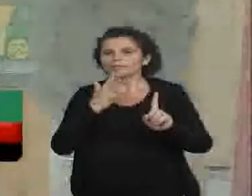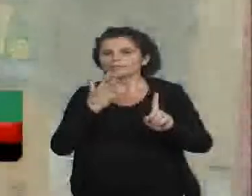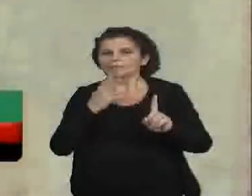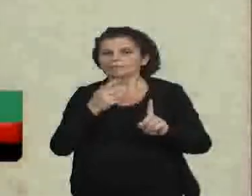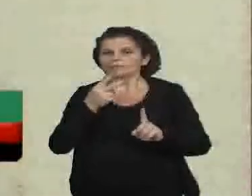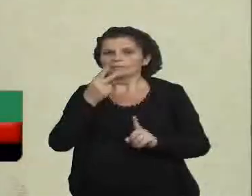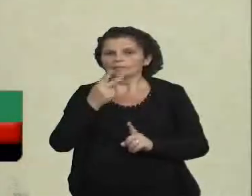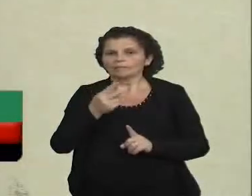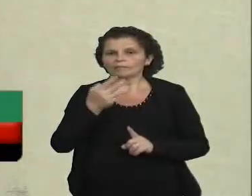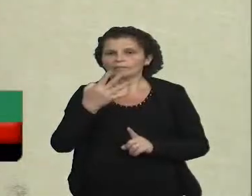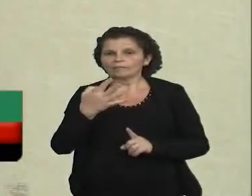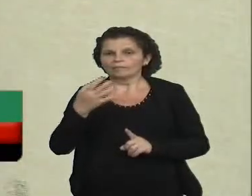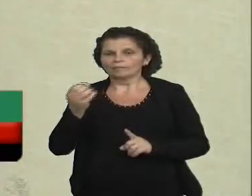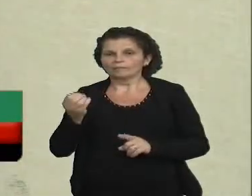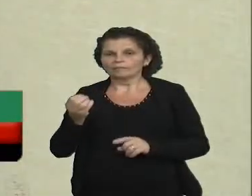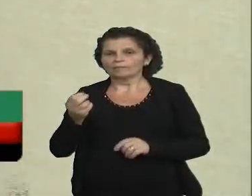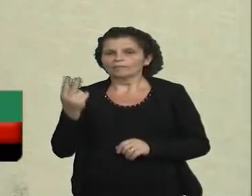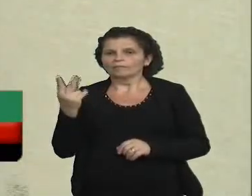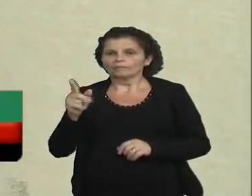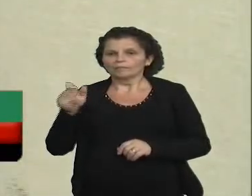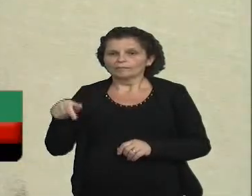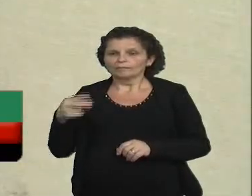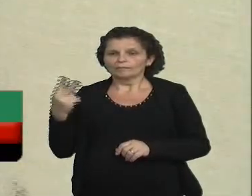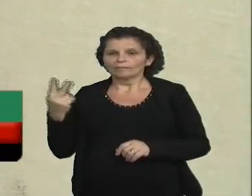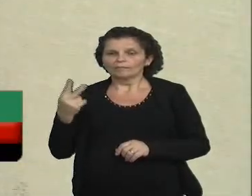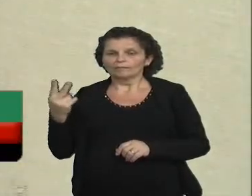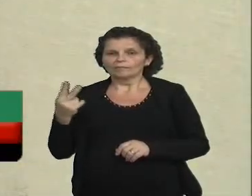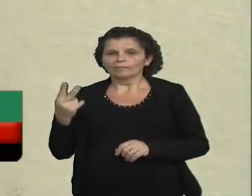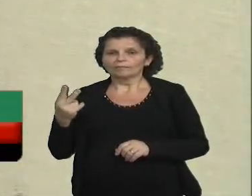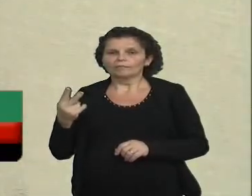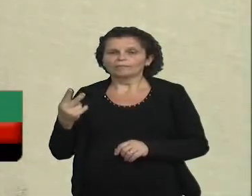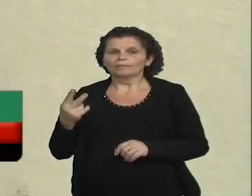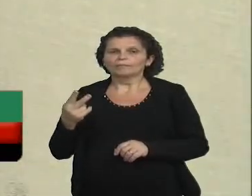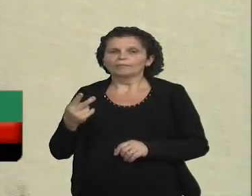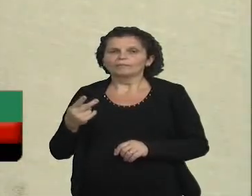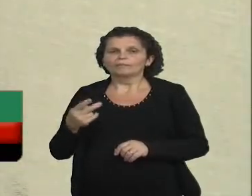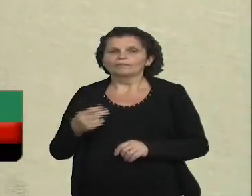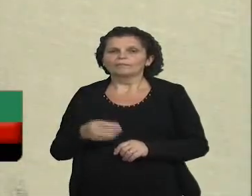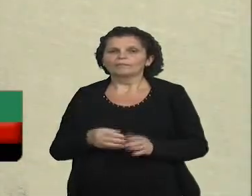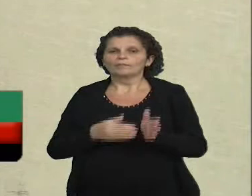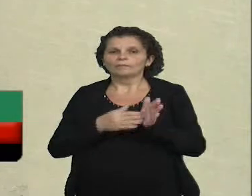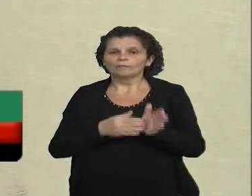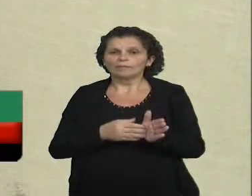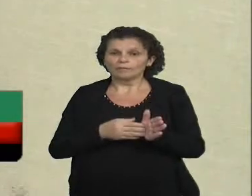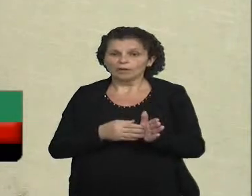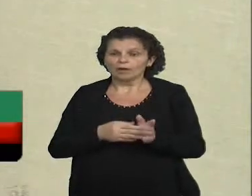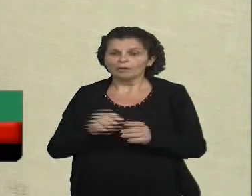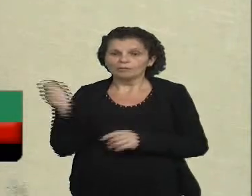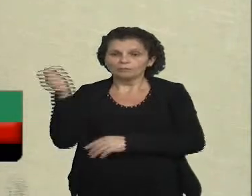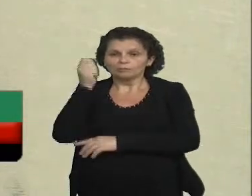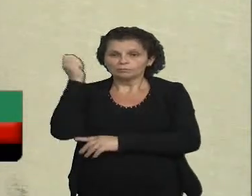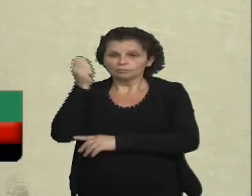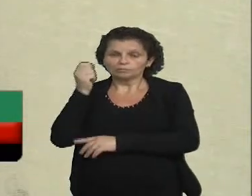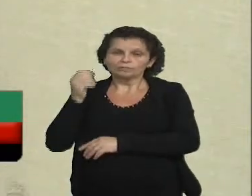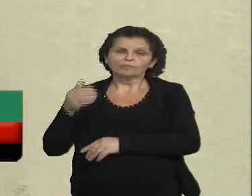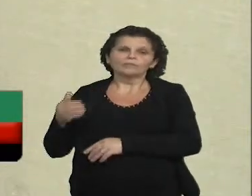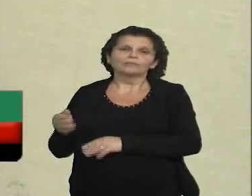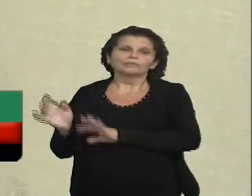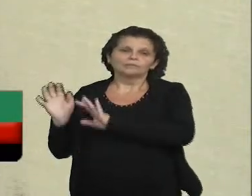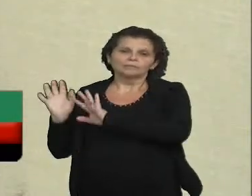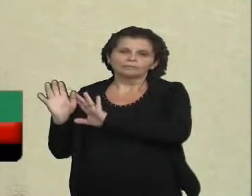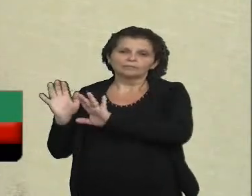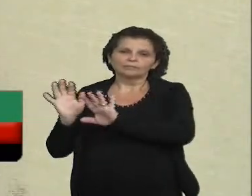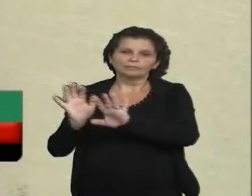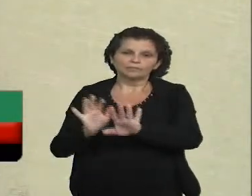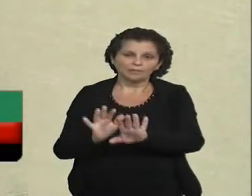número 240 de 2022, de minha autoria, para os peregrinos argentinos que chegaram à cidade, que chegaram aqui